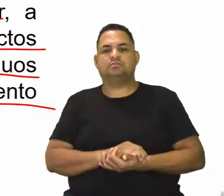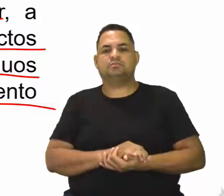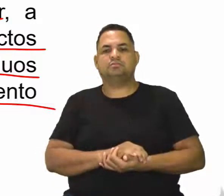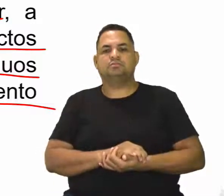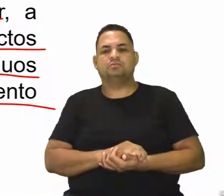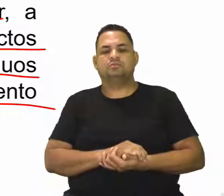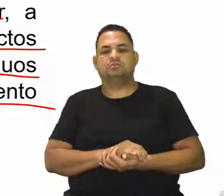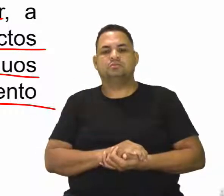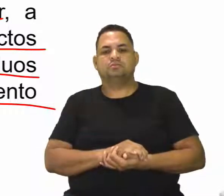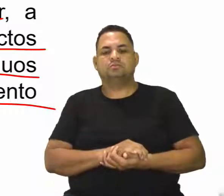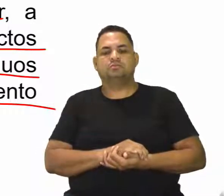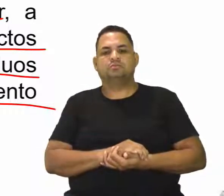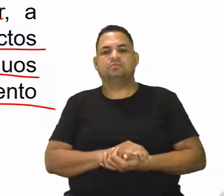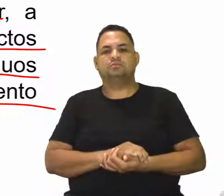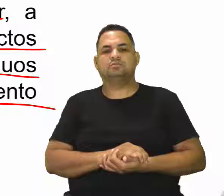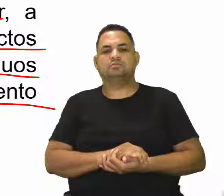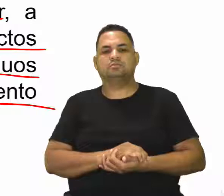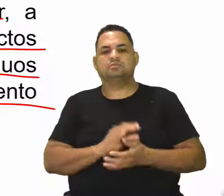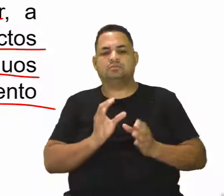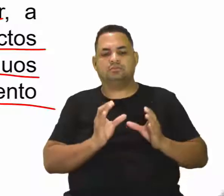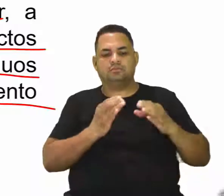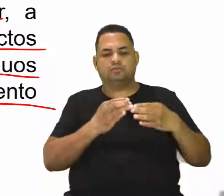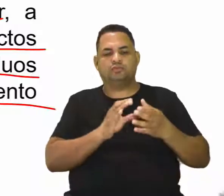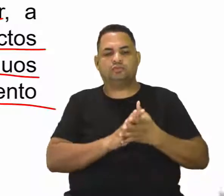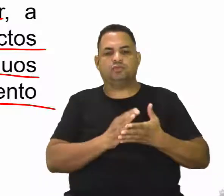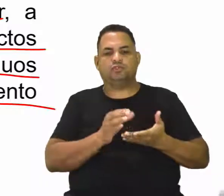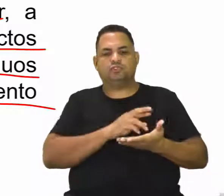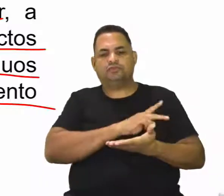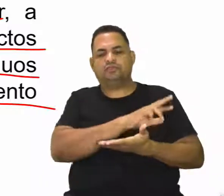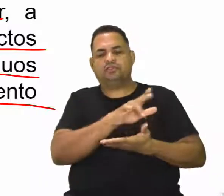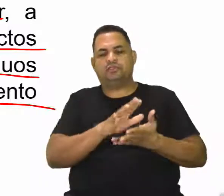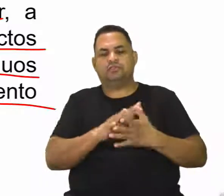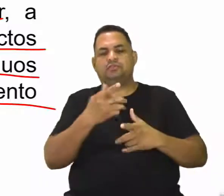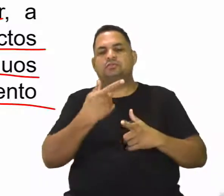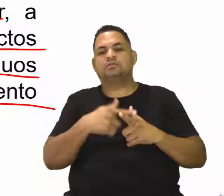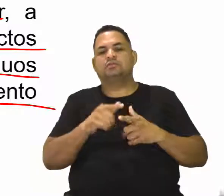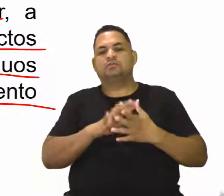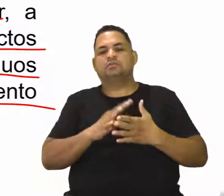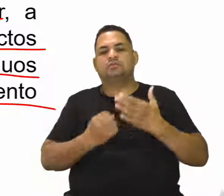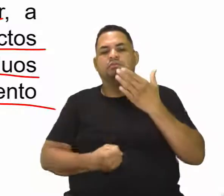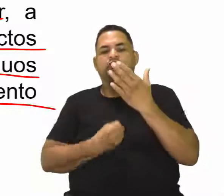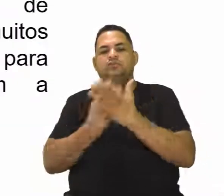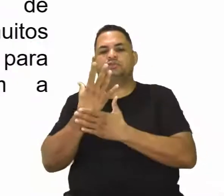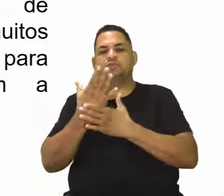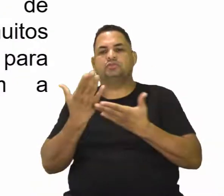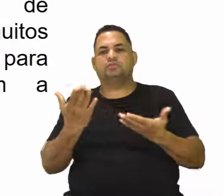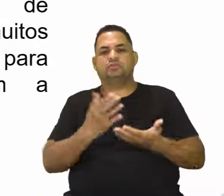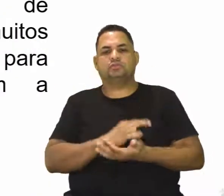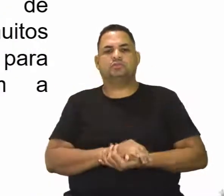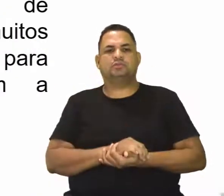e um conjunto de problemas acaba sendo criado.